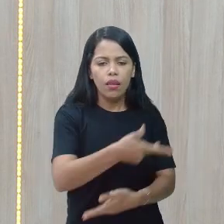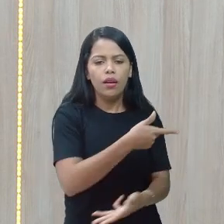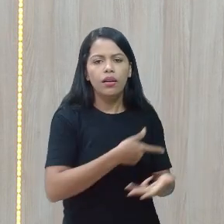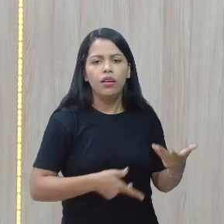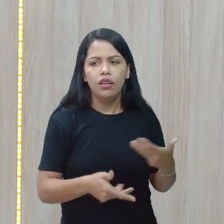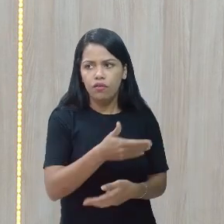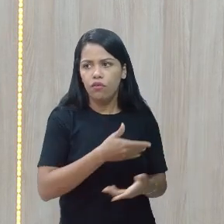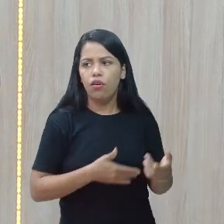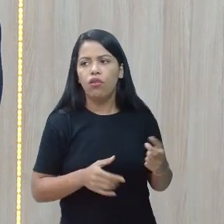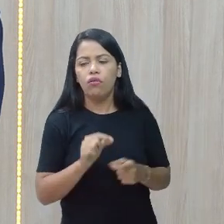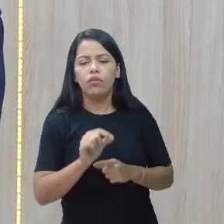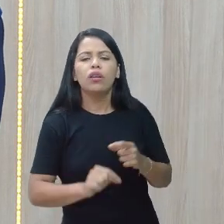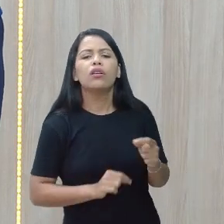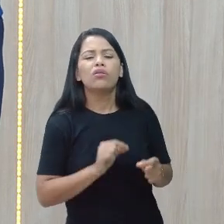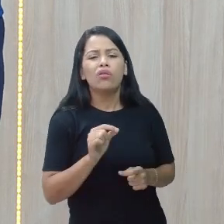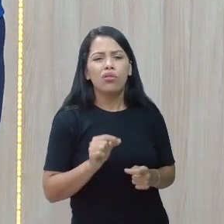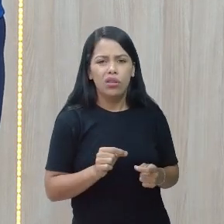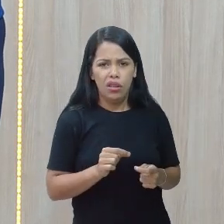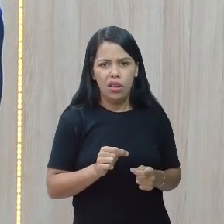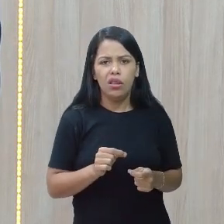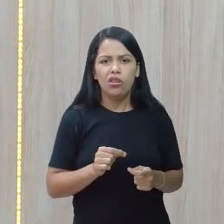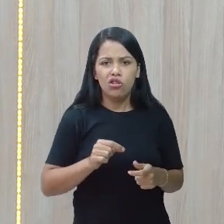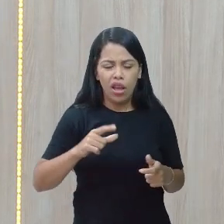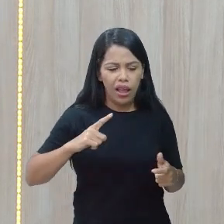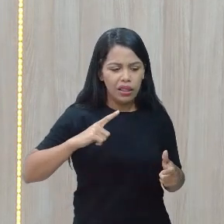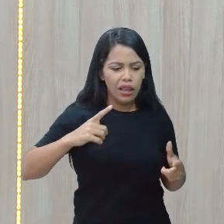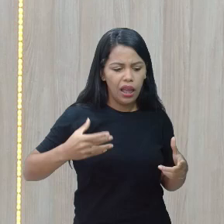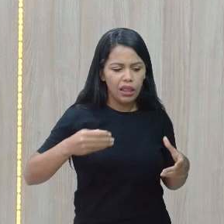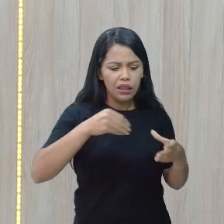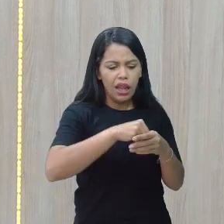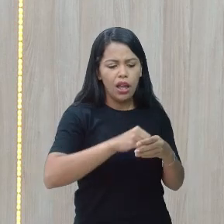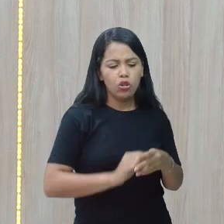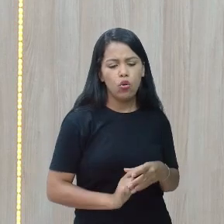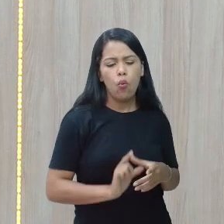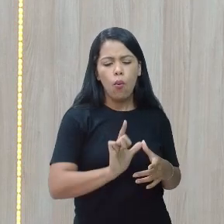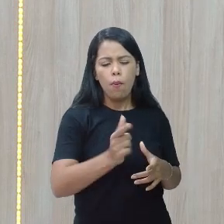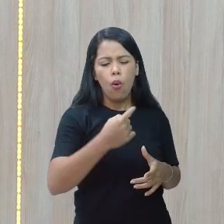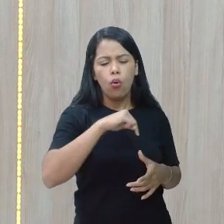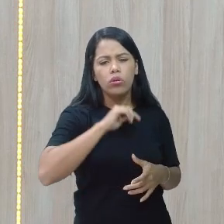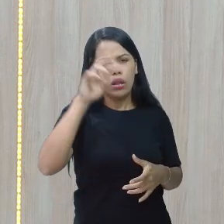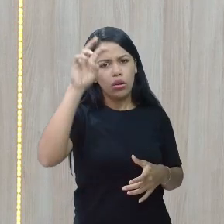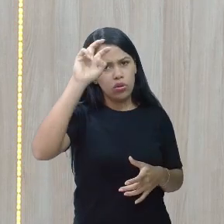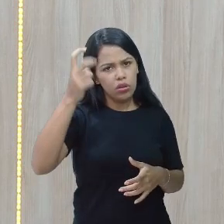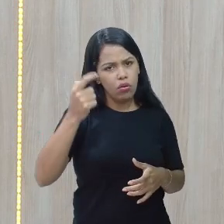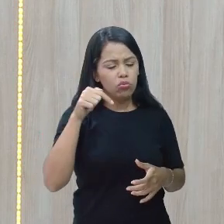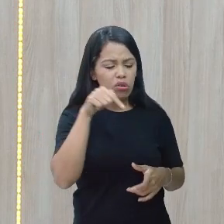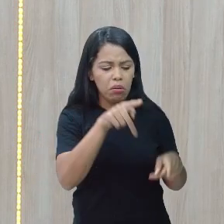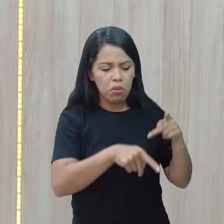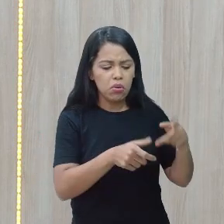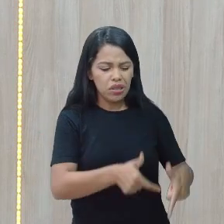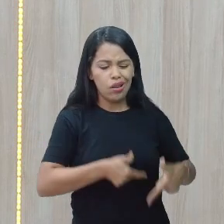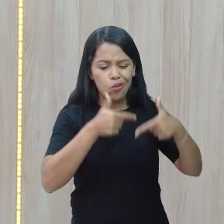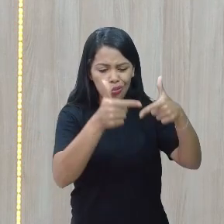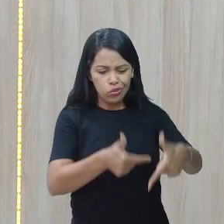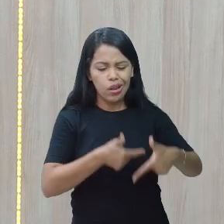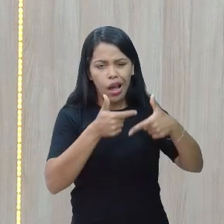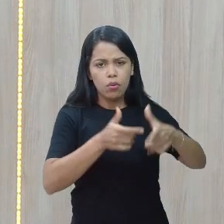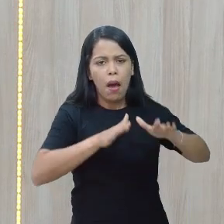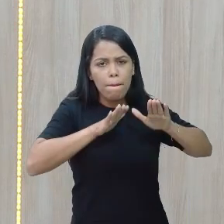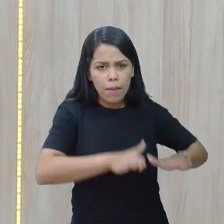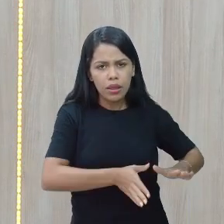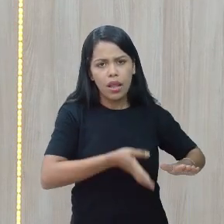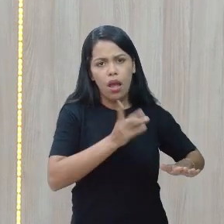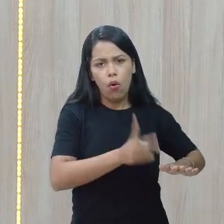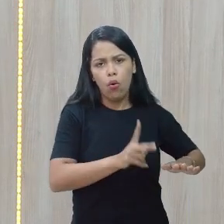envolvido por uma parte da nossa cultura, mas eles têm lutado para preservar a cultura deles, né, para não